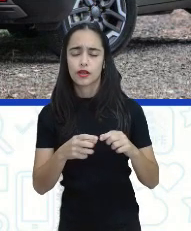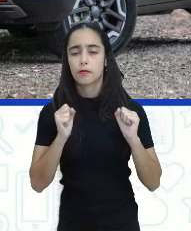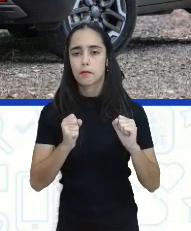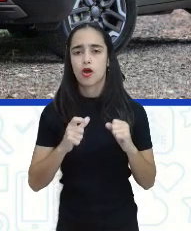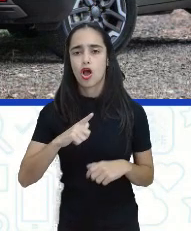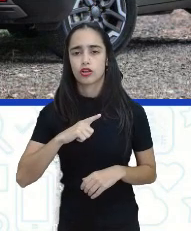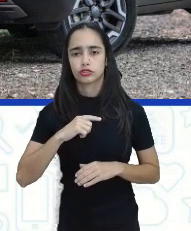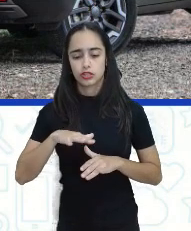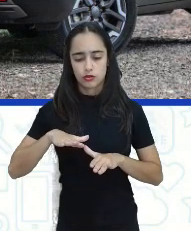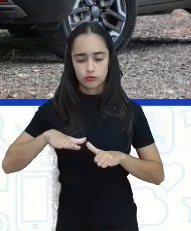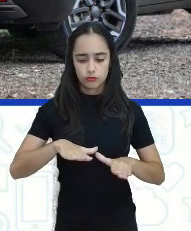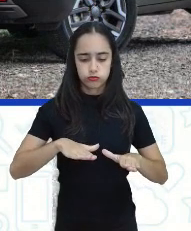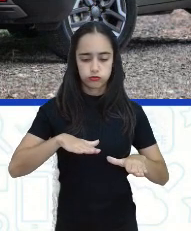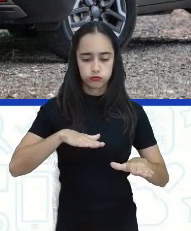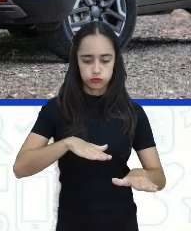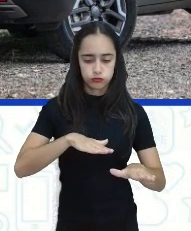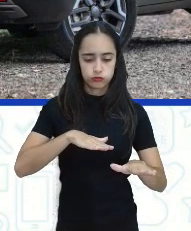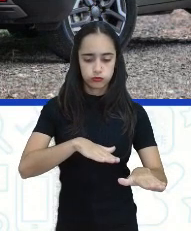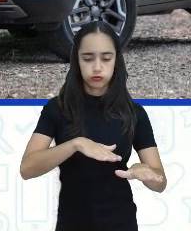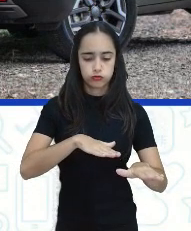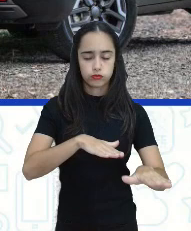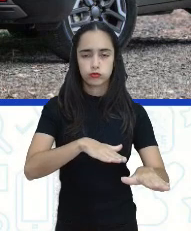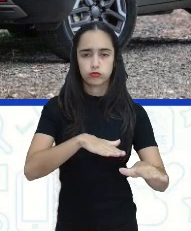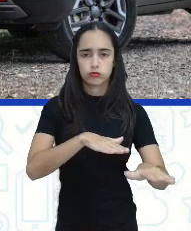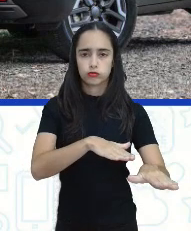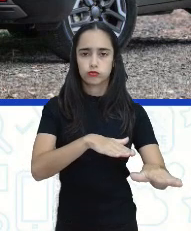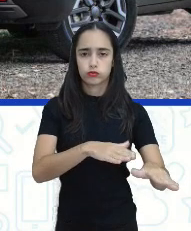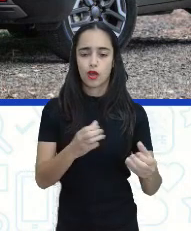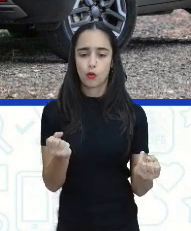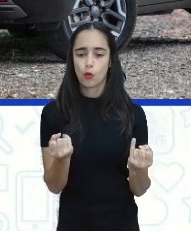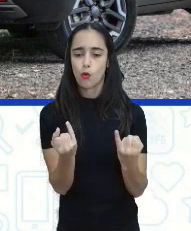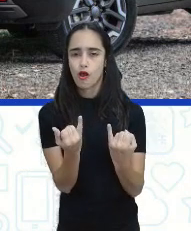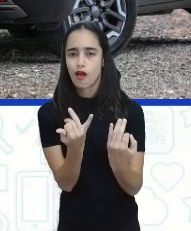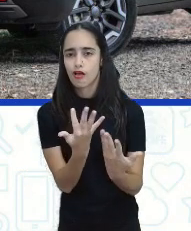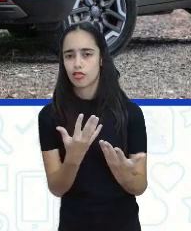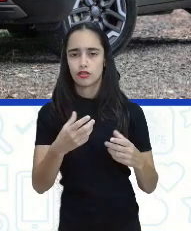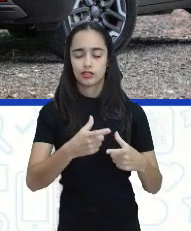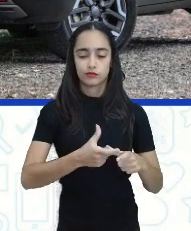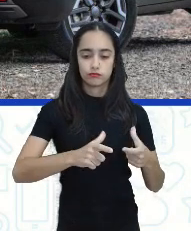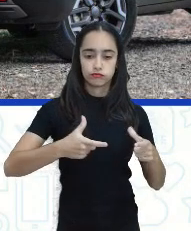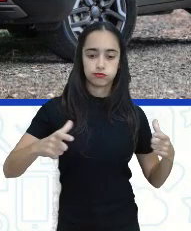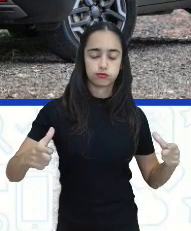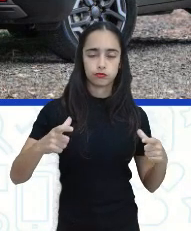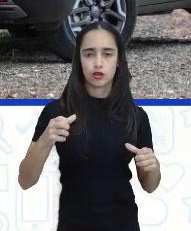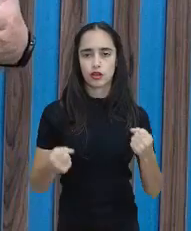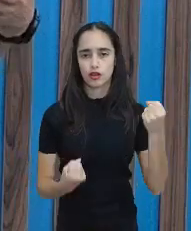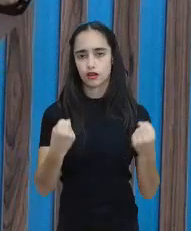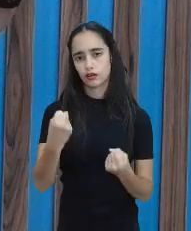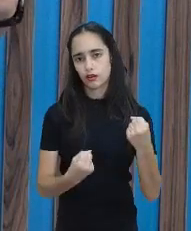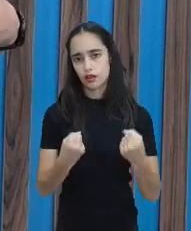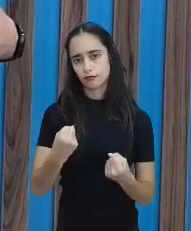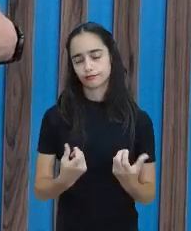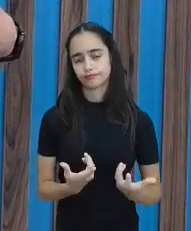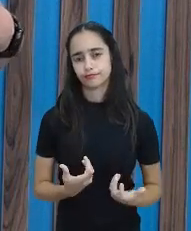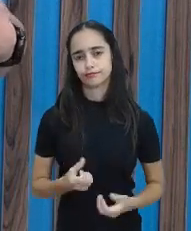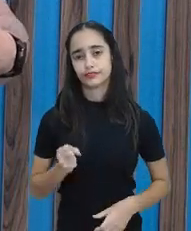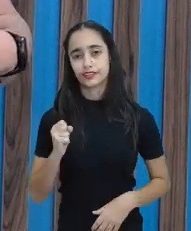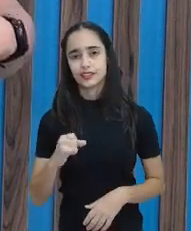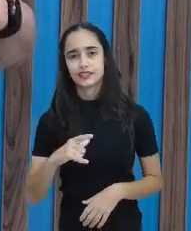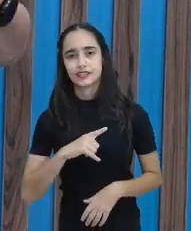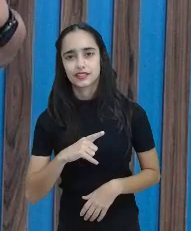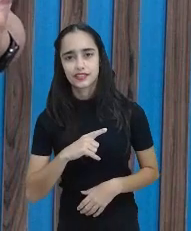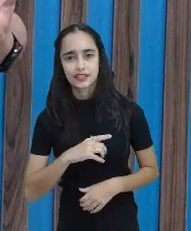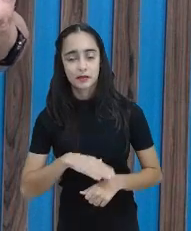que é o tempo todo congestionado, né? Com uma quantidade maior de carros. Então, se houver uma mobilidade de transporte público